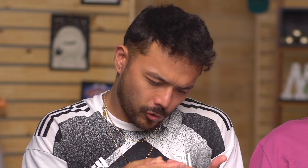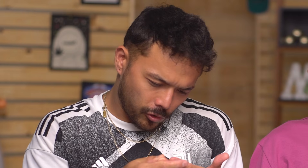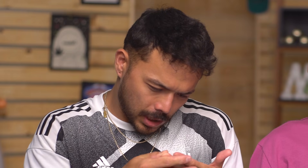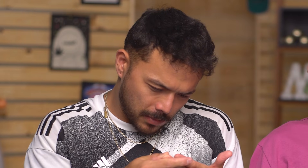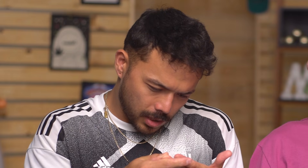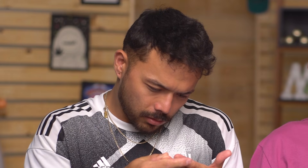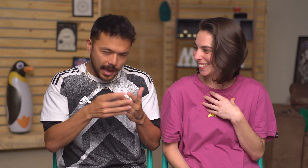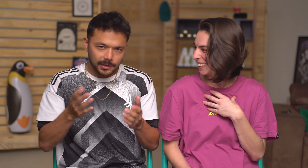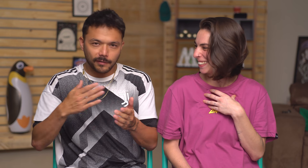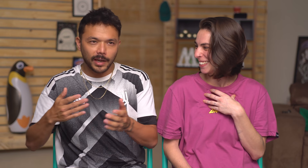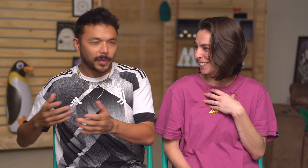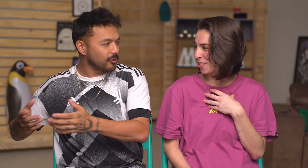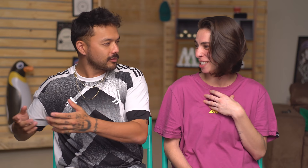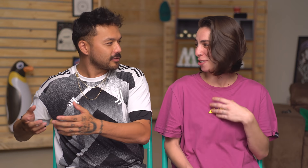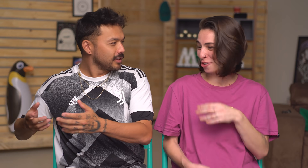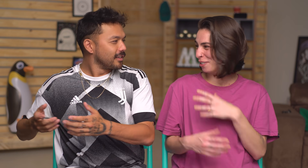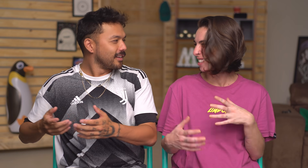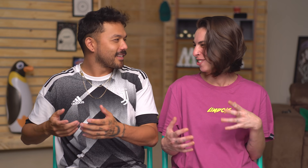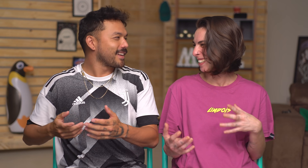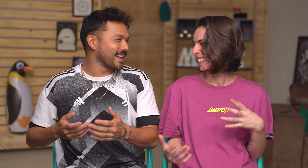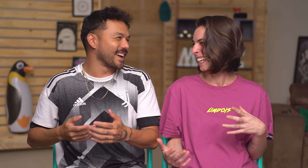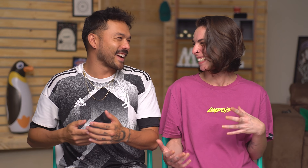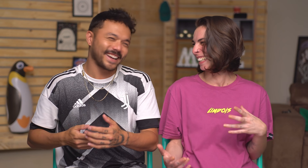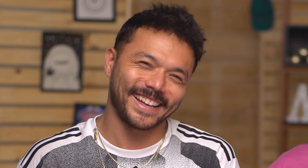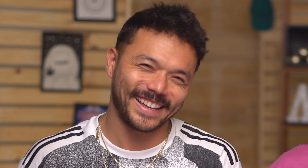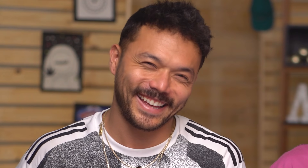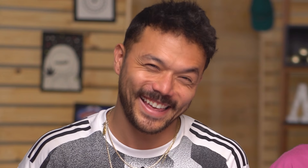é? Aí você vai e pega conceitos difíceis de